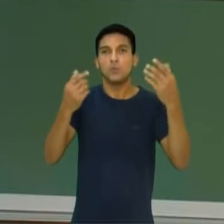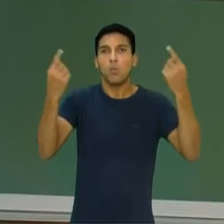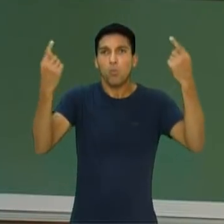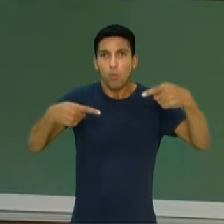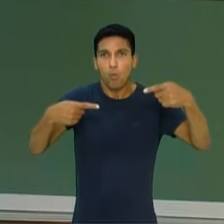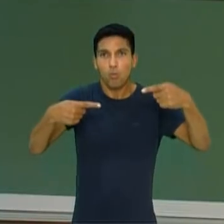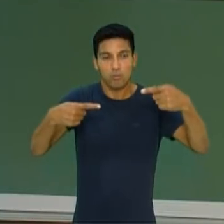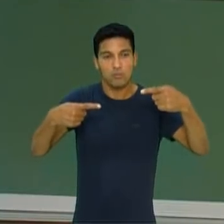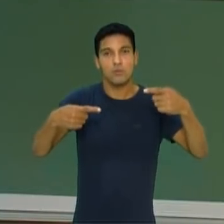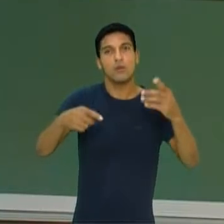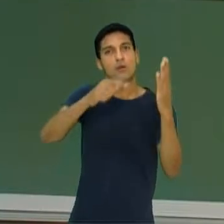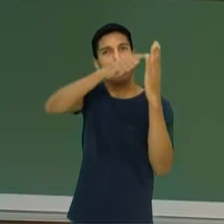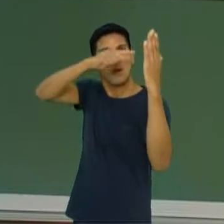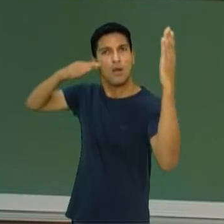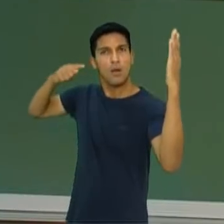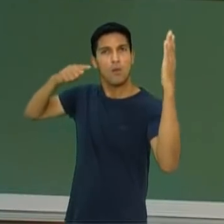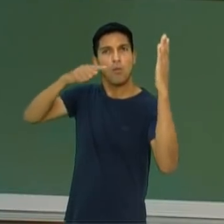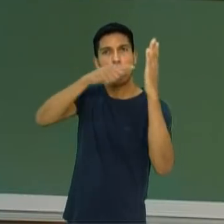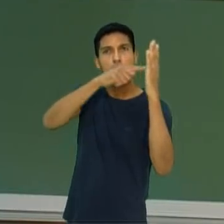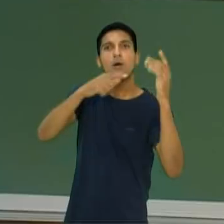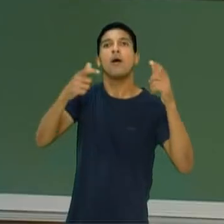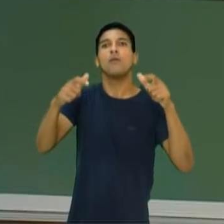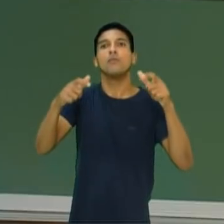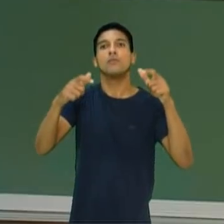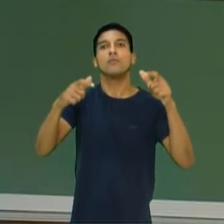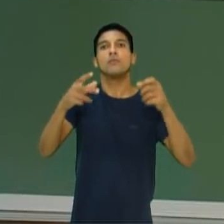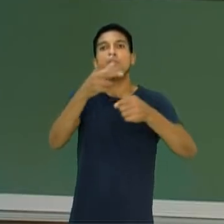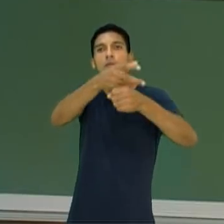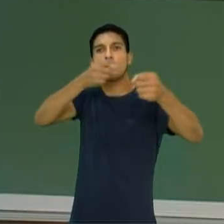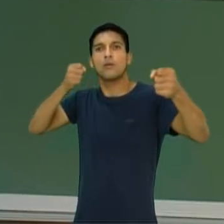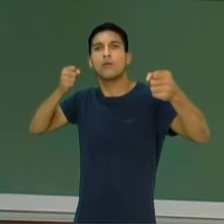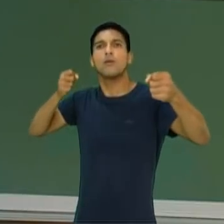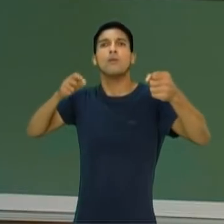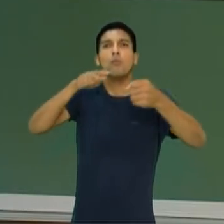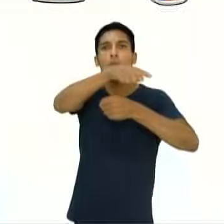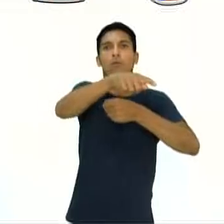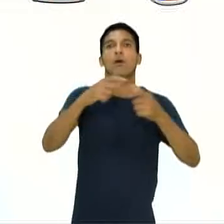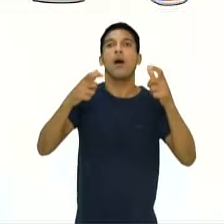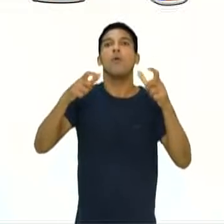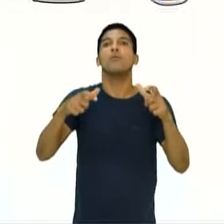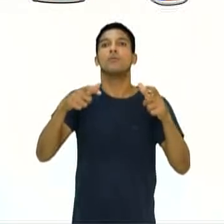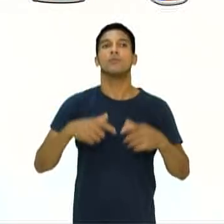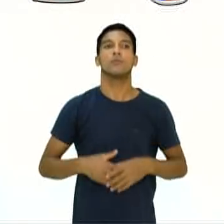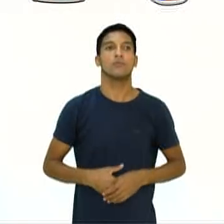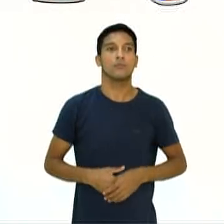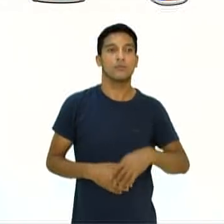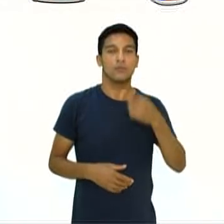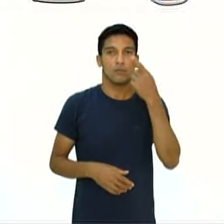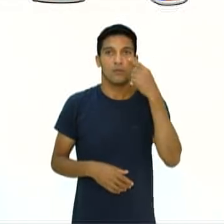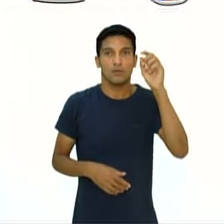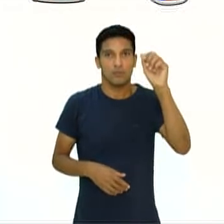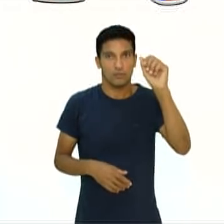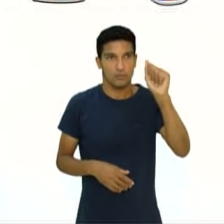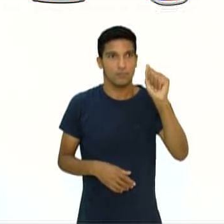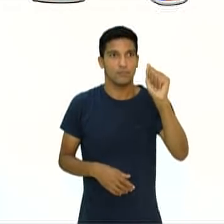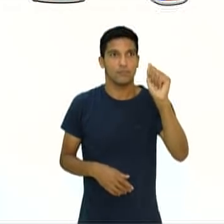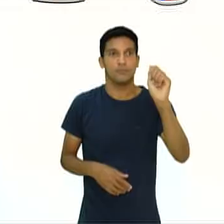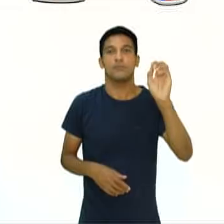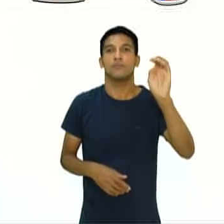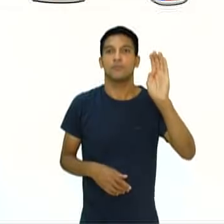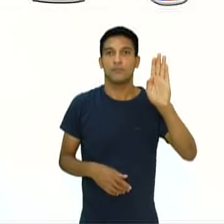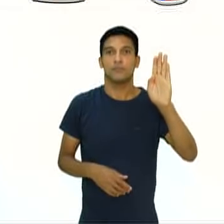A. Competições em espaços abertos, outdoor. B. Competições em espaços